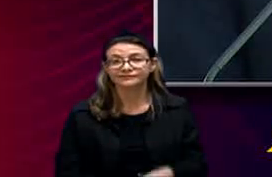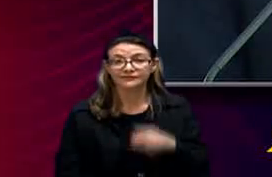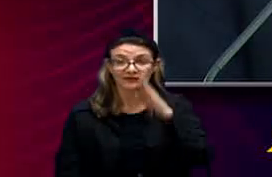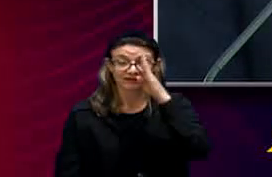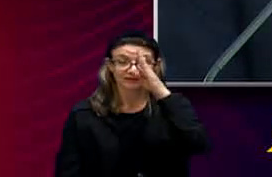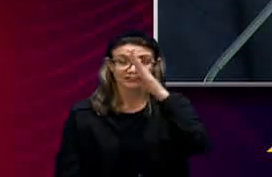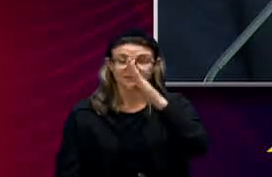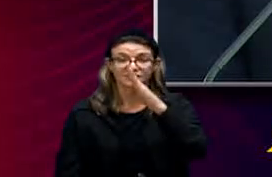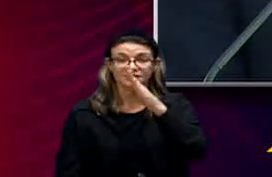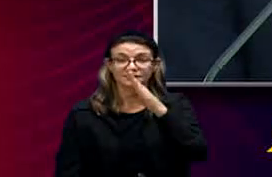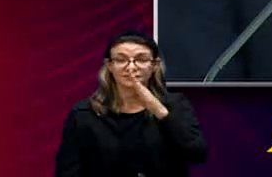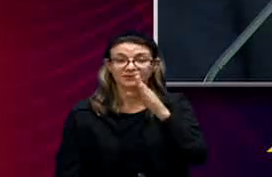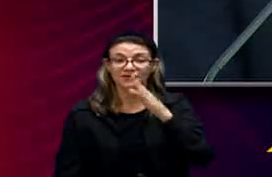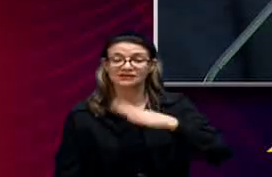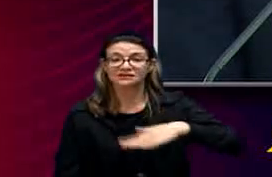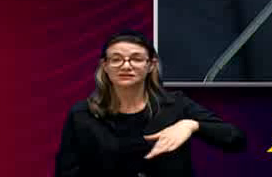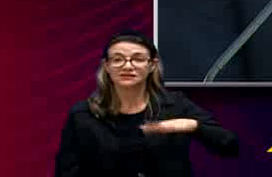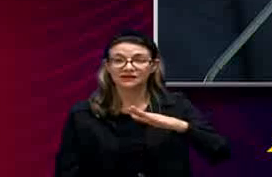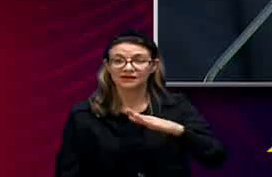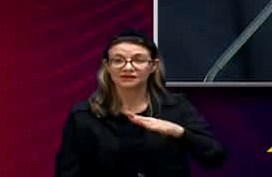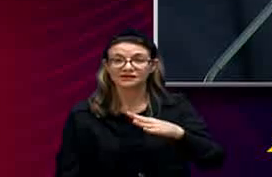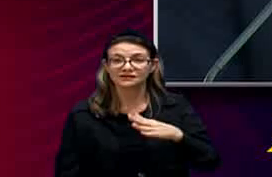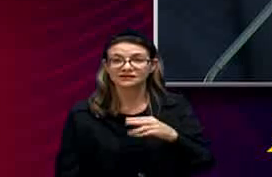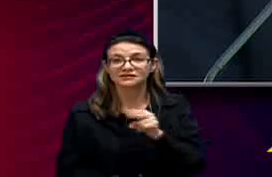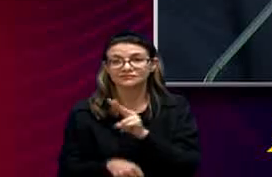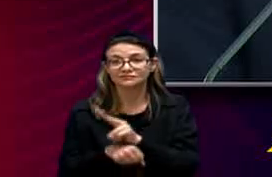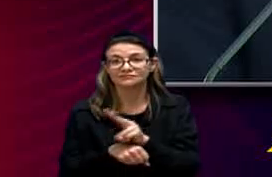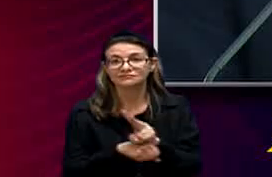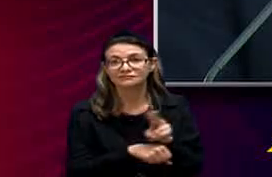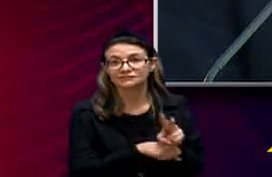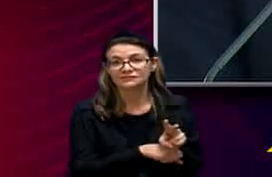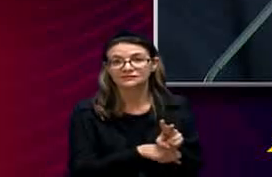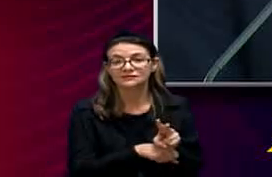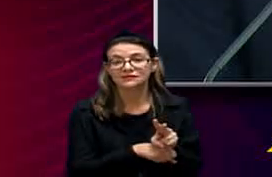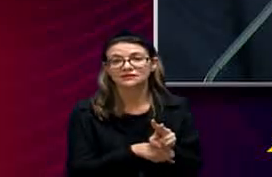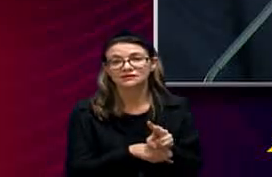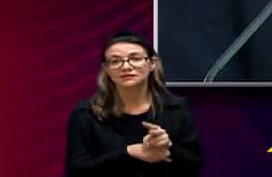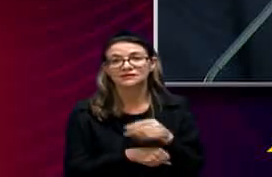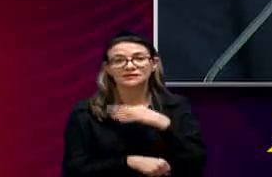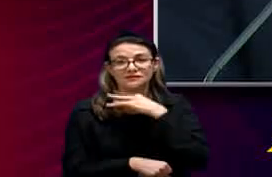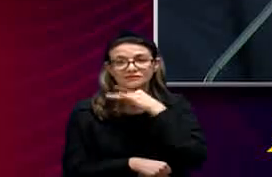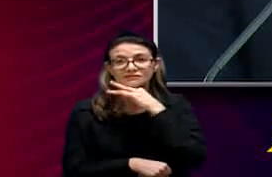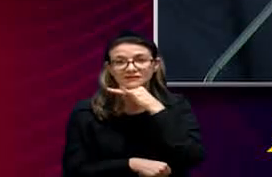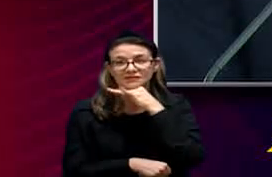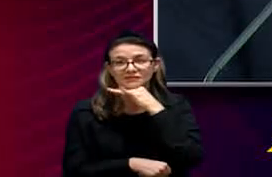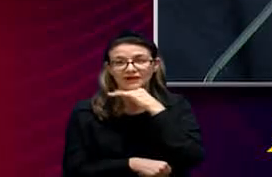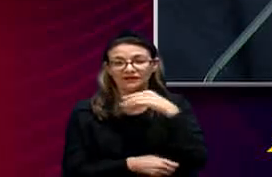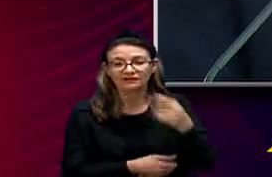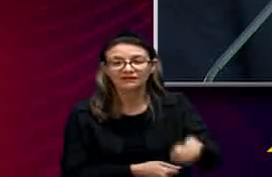animais pegar o peixe com anzol tirar o anzol depois e jogá-lo na